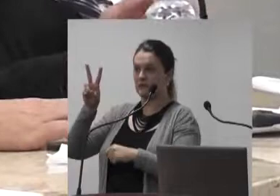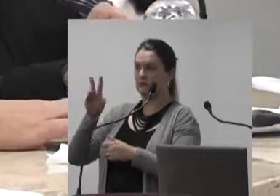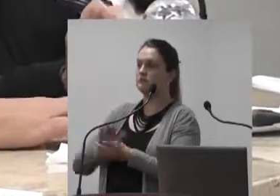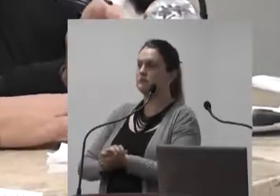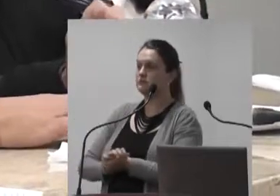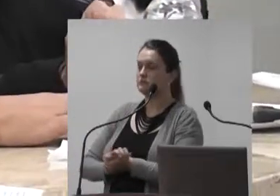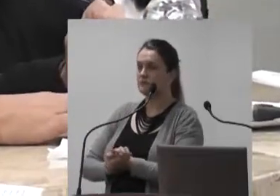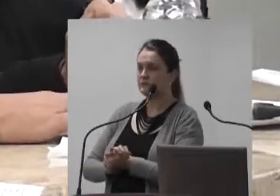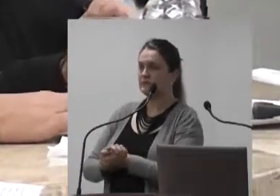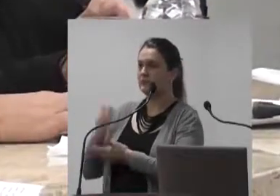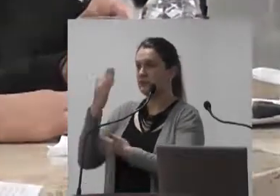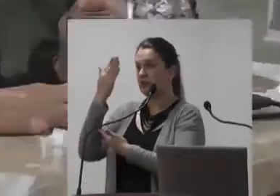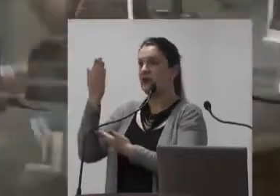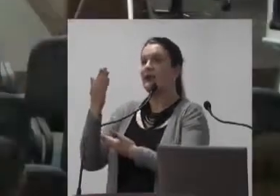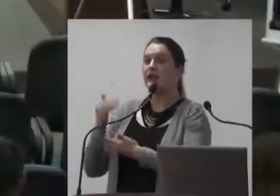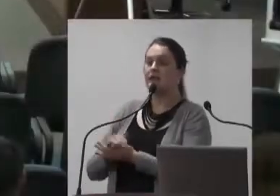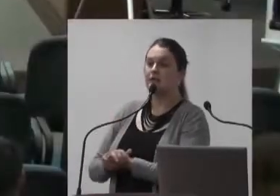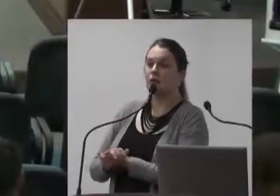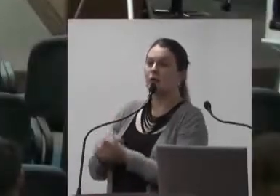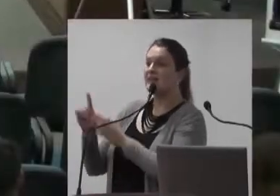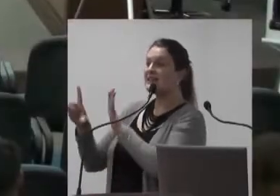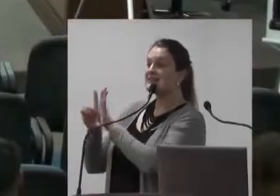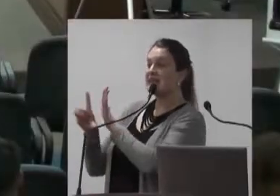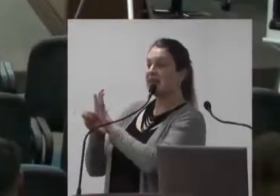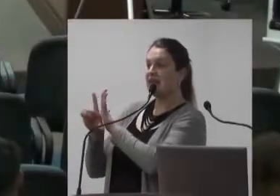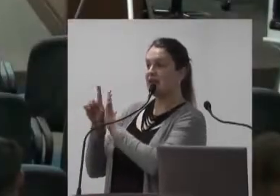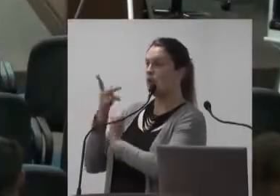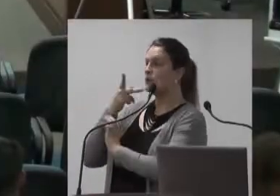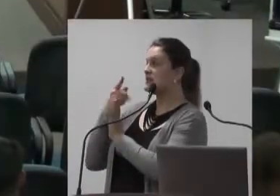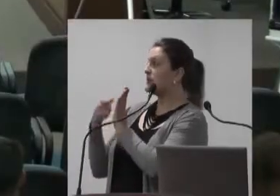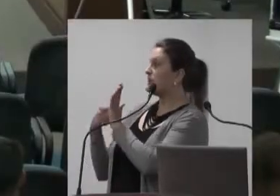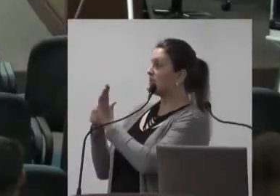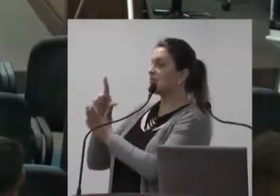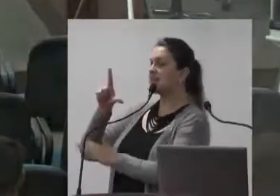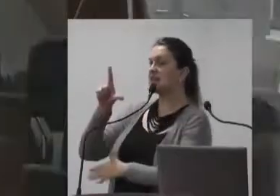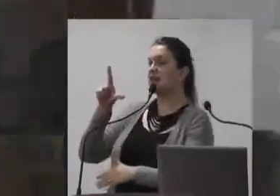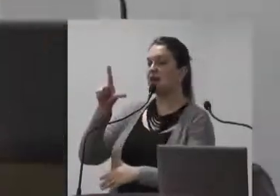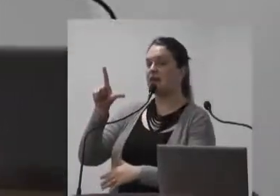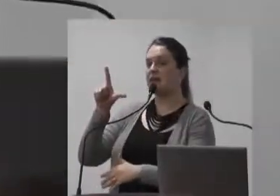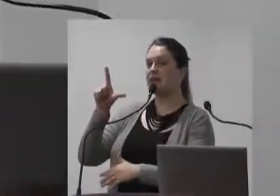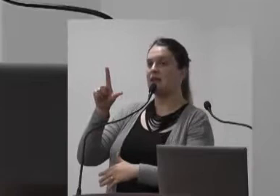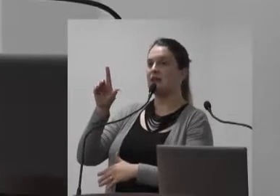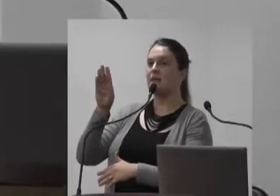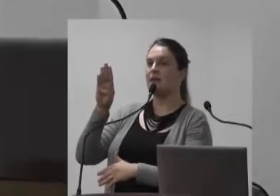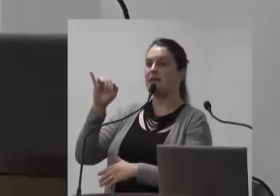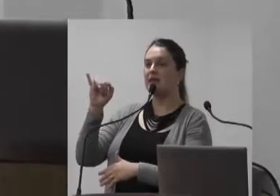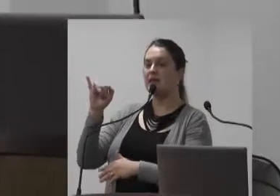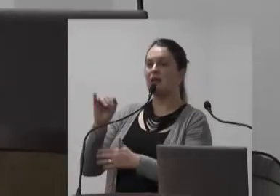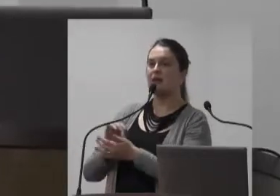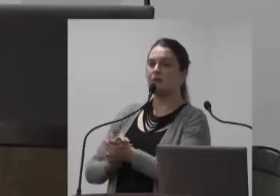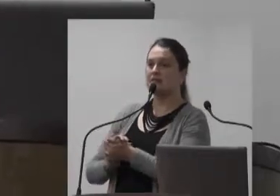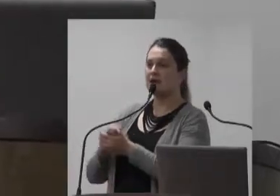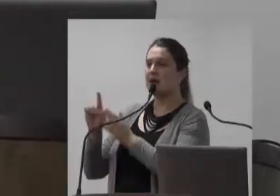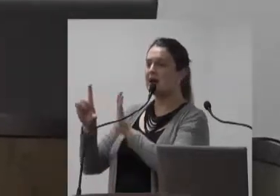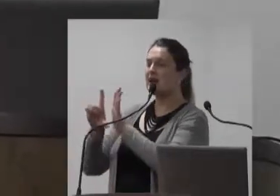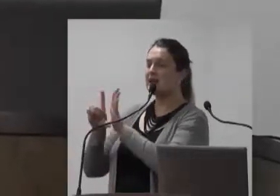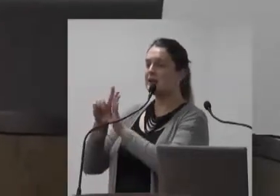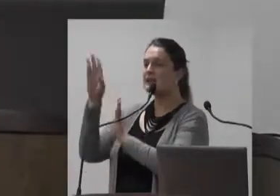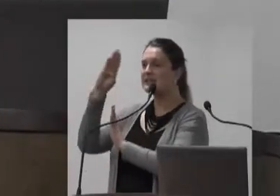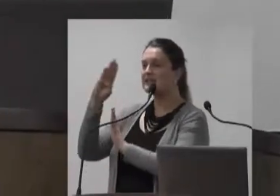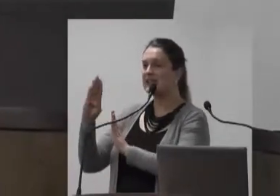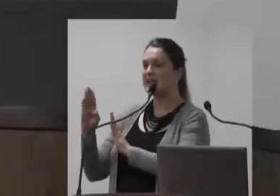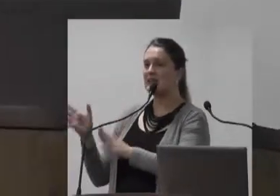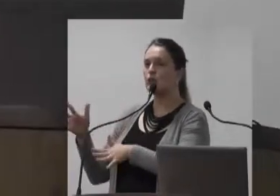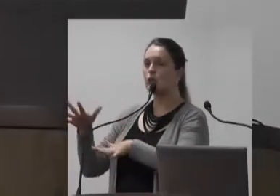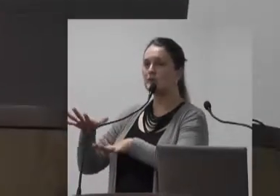É isso. Obrigado, Tati. Então, nessa lei que eu mostrei para vocês, na LBI, que é a